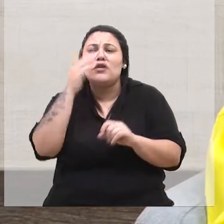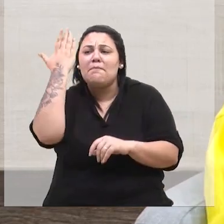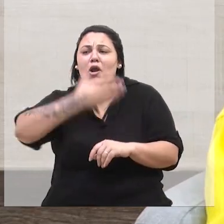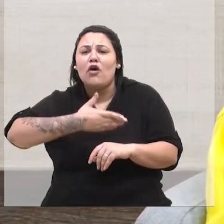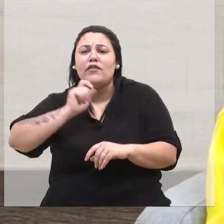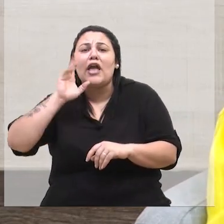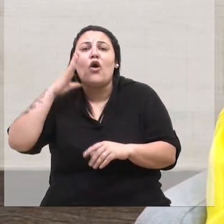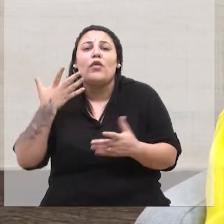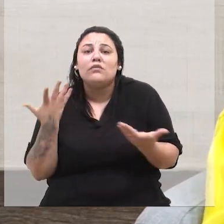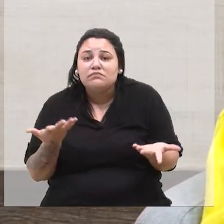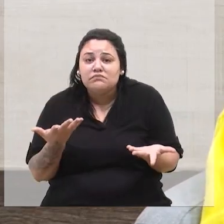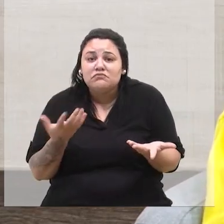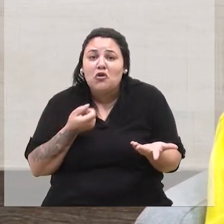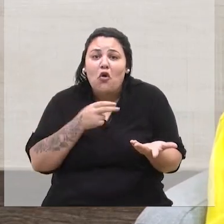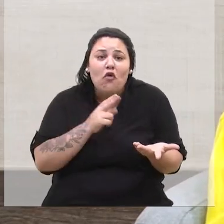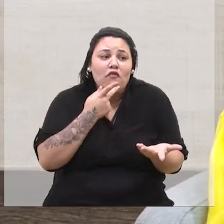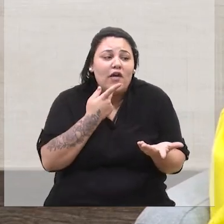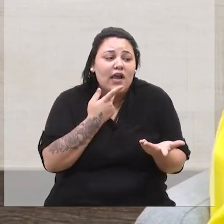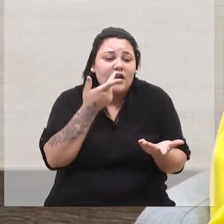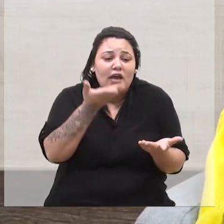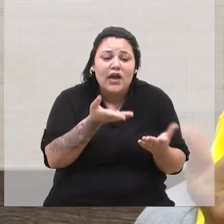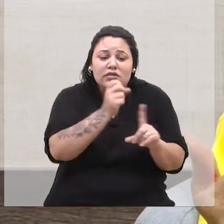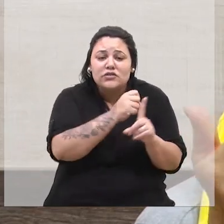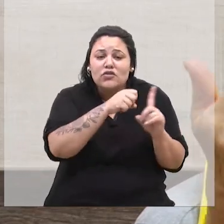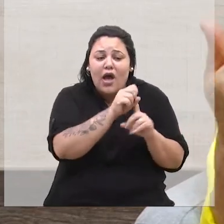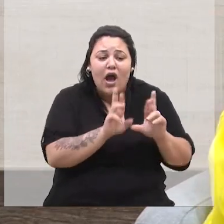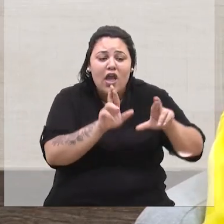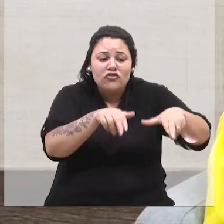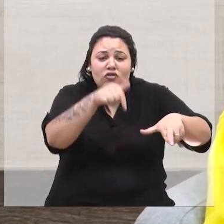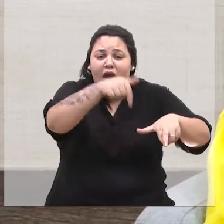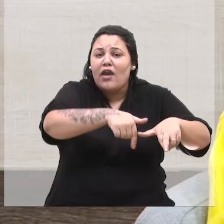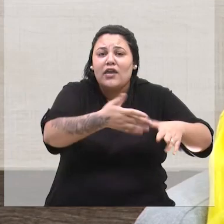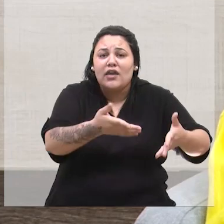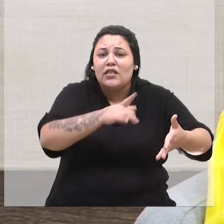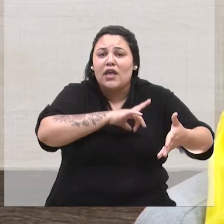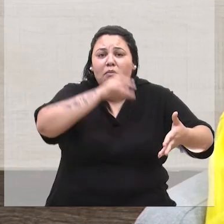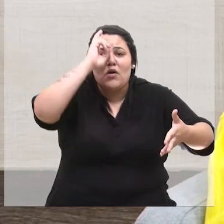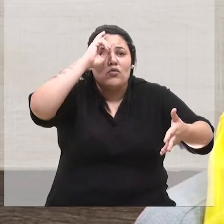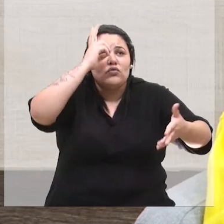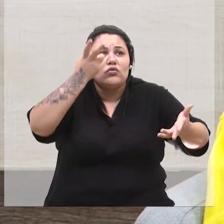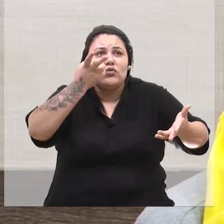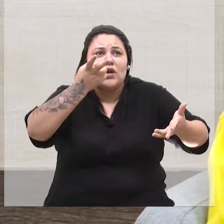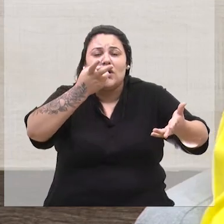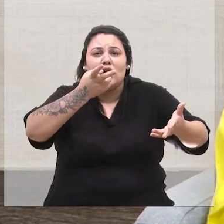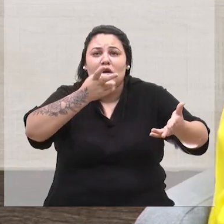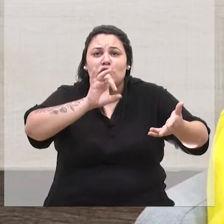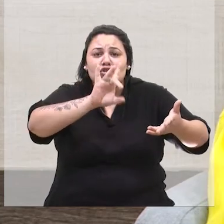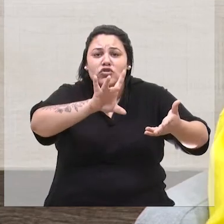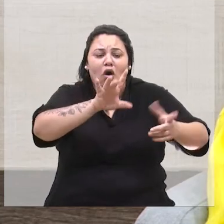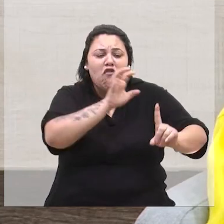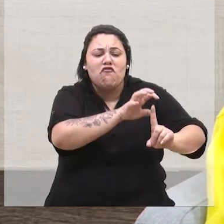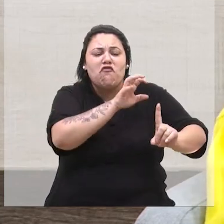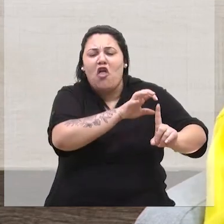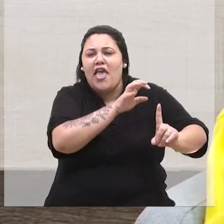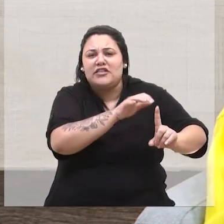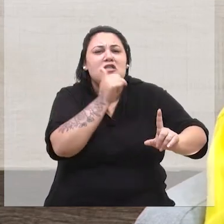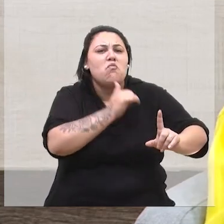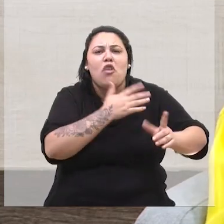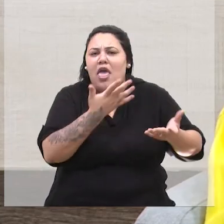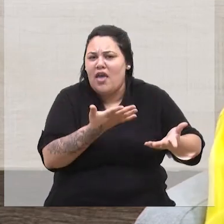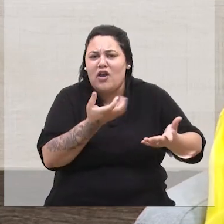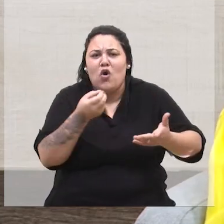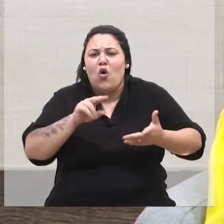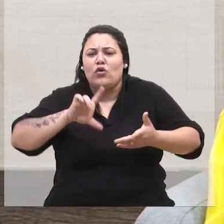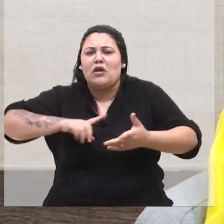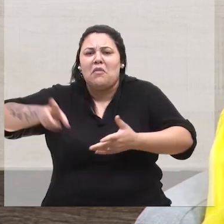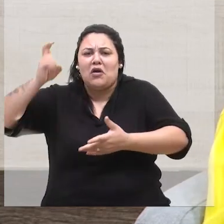isso acontece? Ou dizer que esta sociedade regional, ela tem uma cultura de dominação sobre as mulheres,